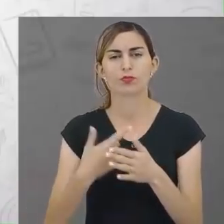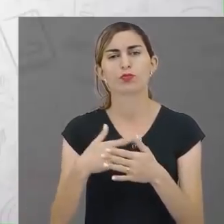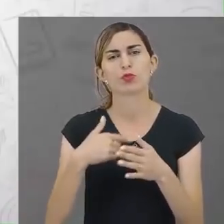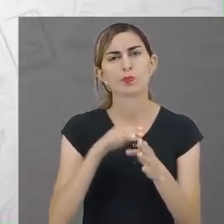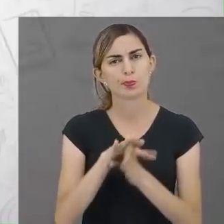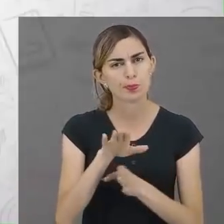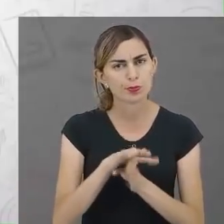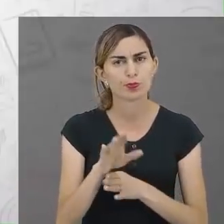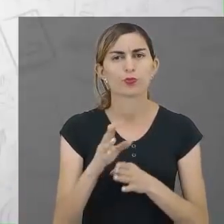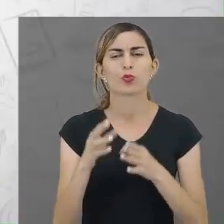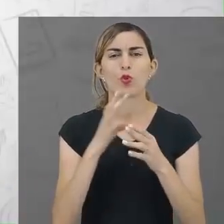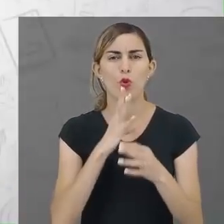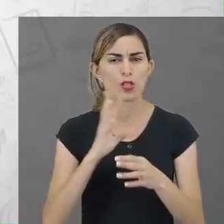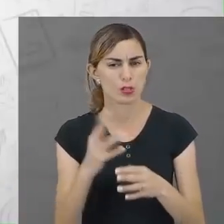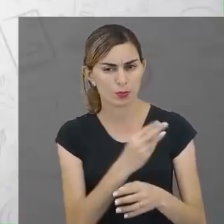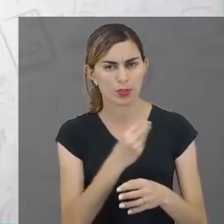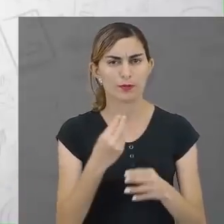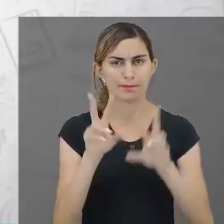o conhecimento sobre o assunto.